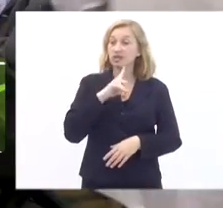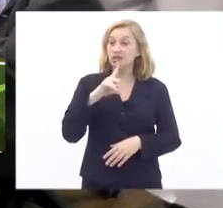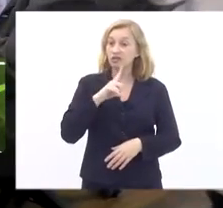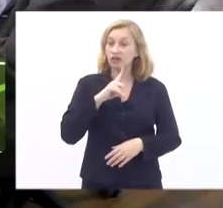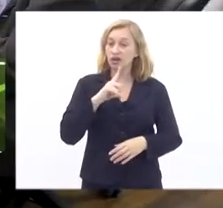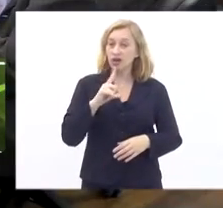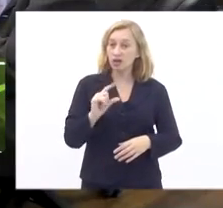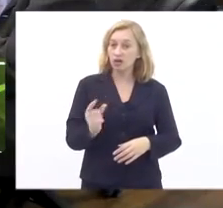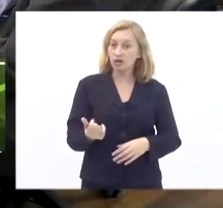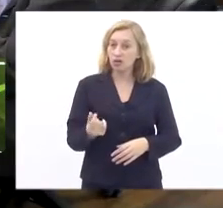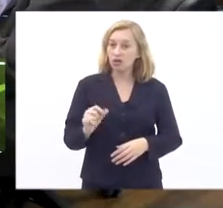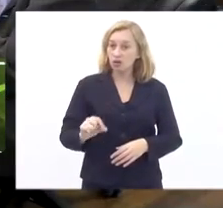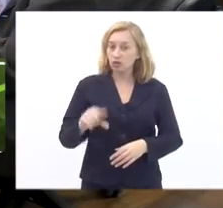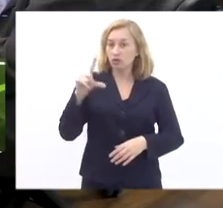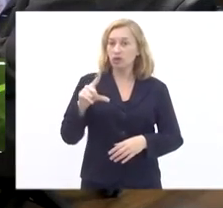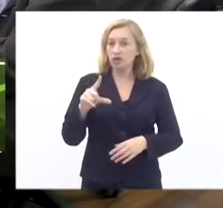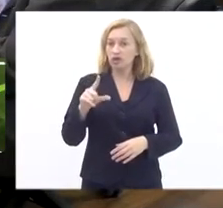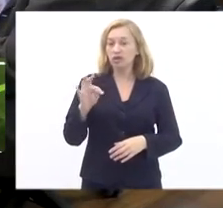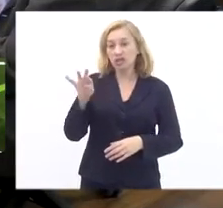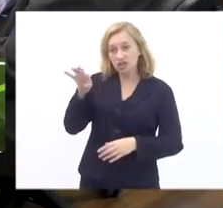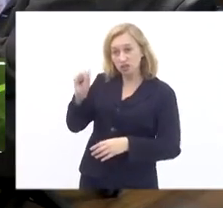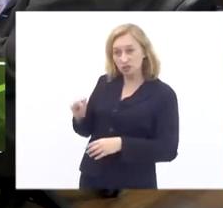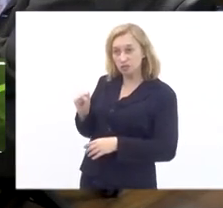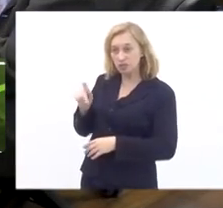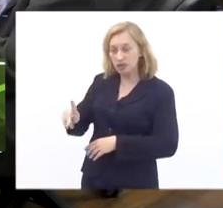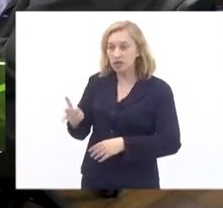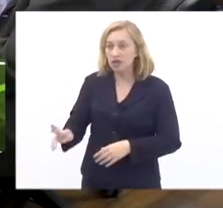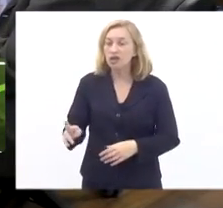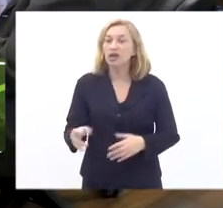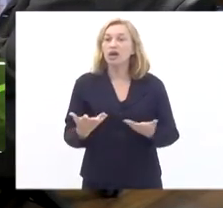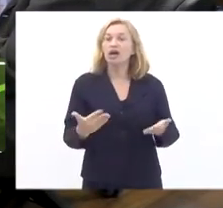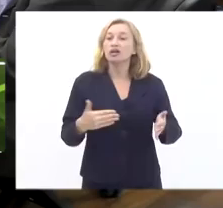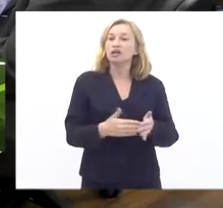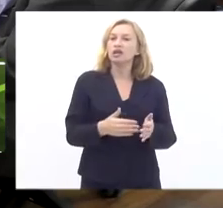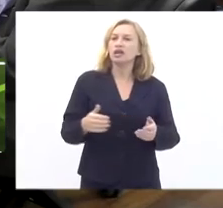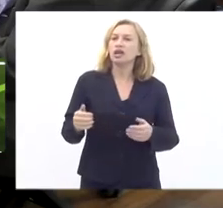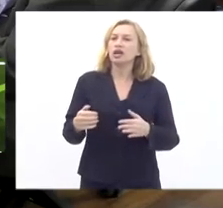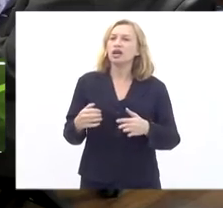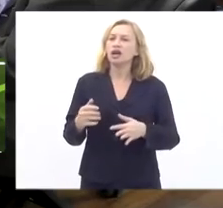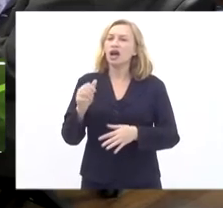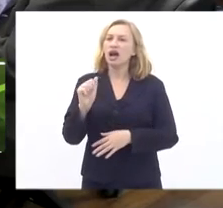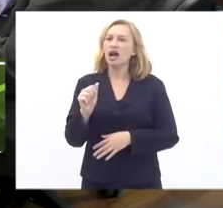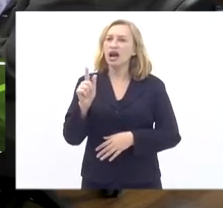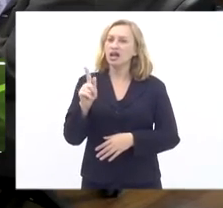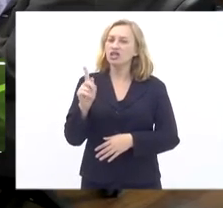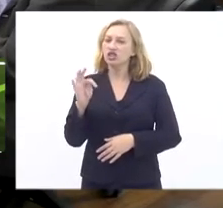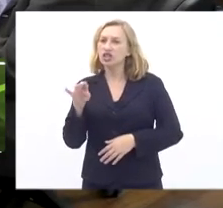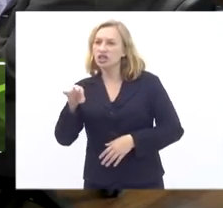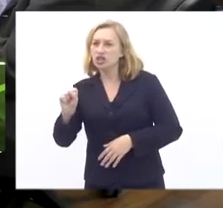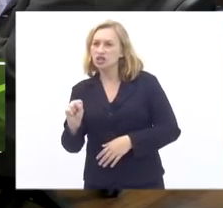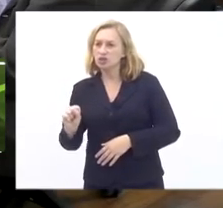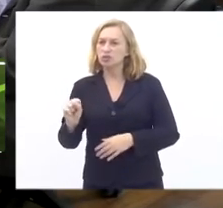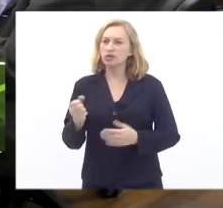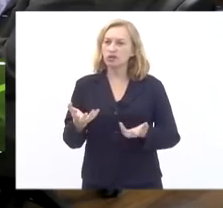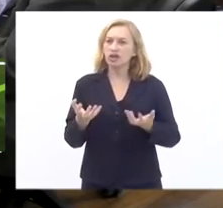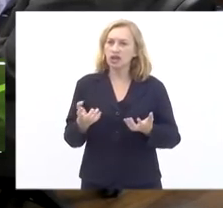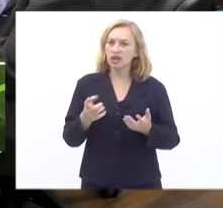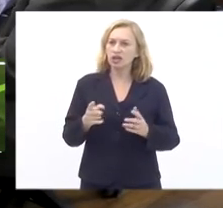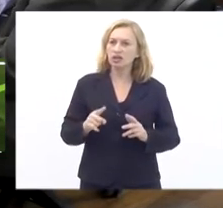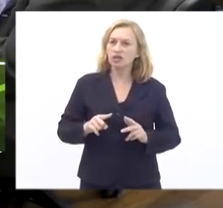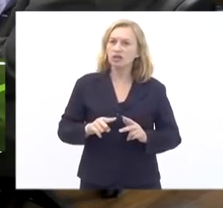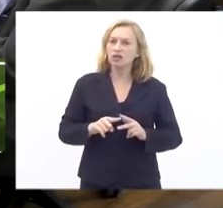dado por parte da Getransp. Até que a Getransp, até o momento agora, está tentando contornar a situação junto